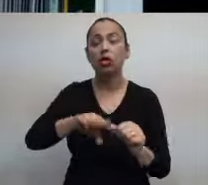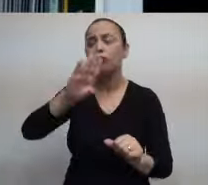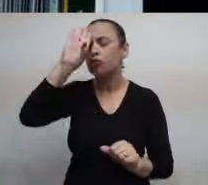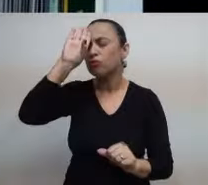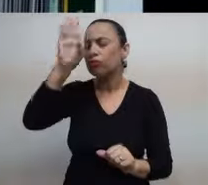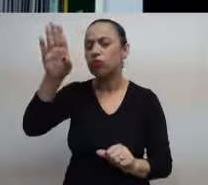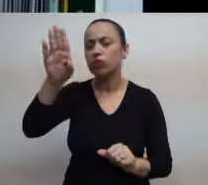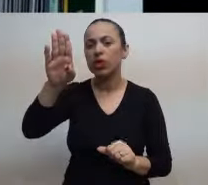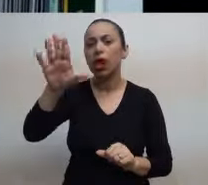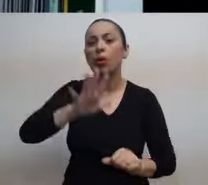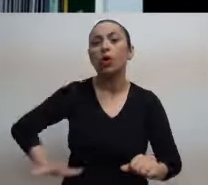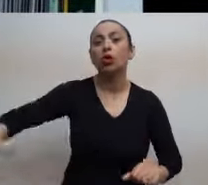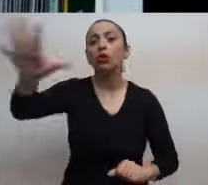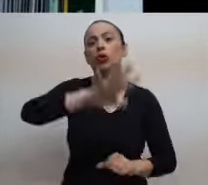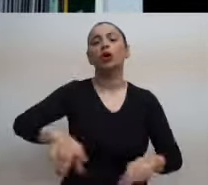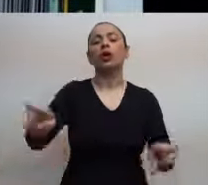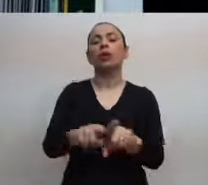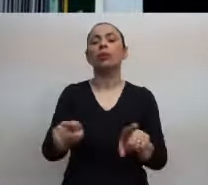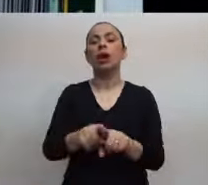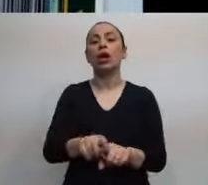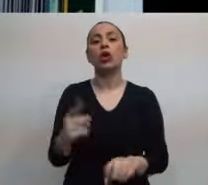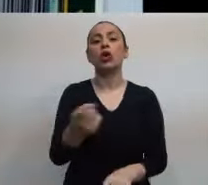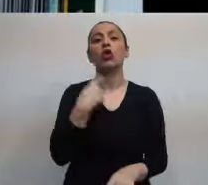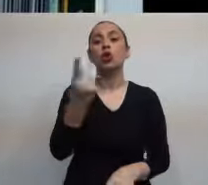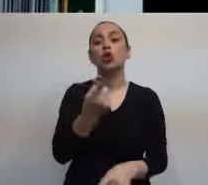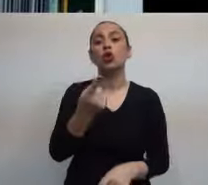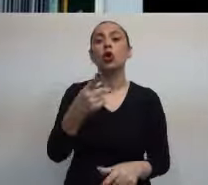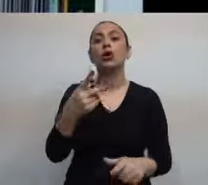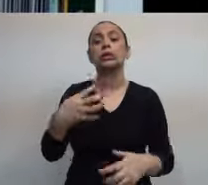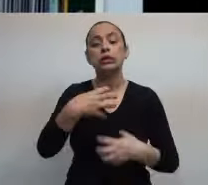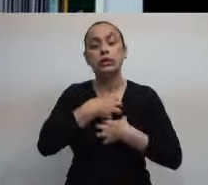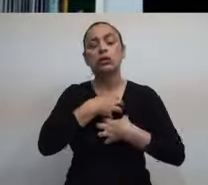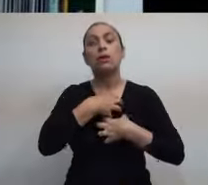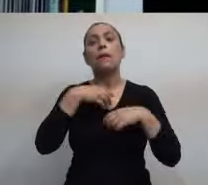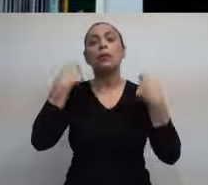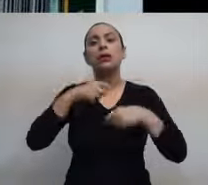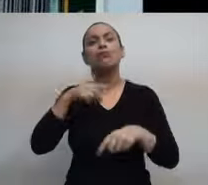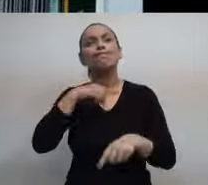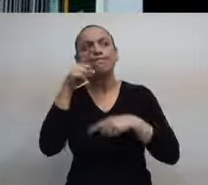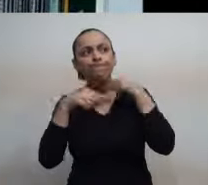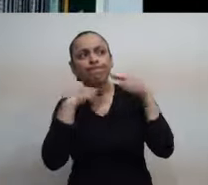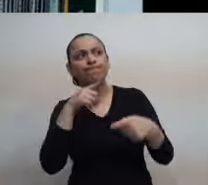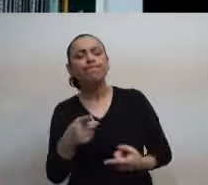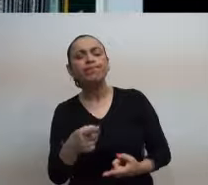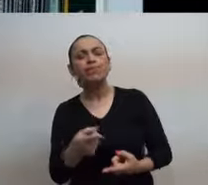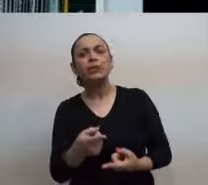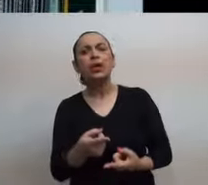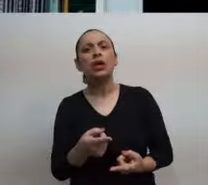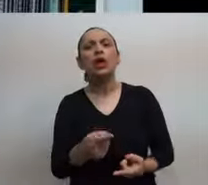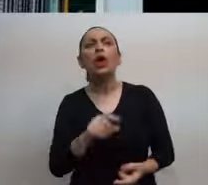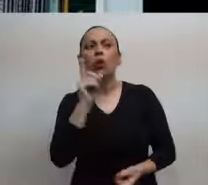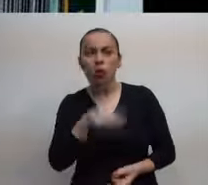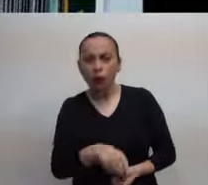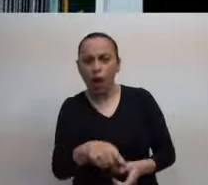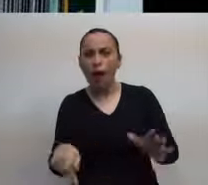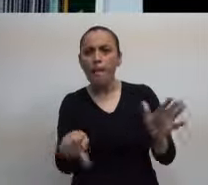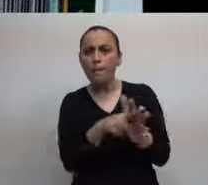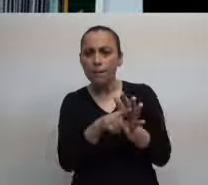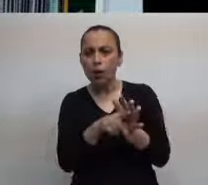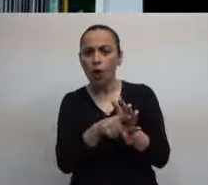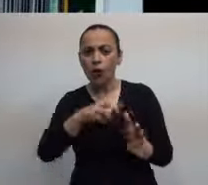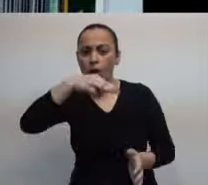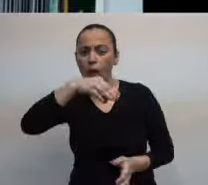transformação tão fundamental e abrangente que somos compelidos a perguntar: não seria